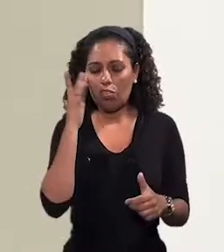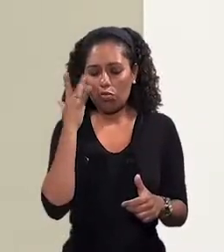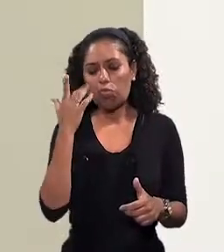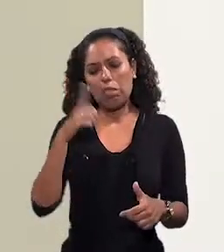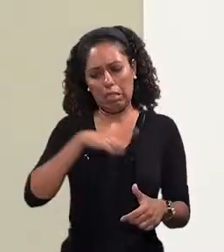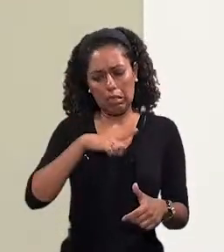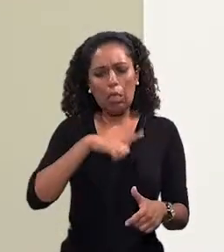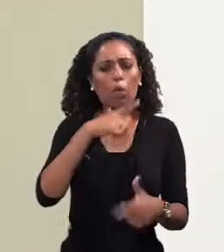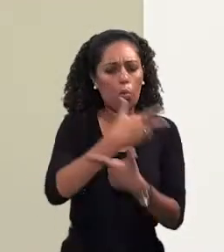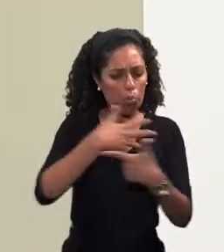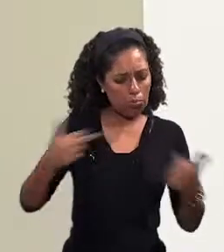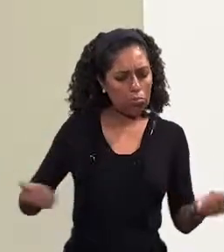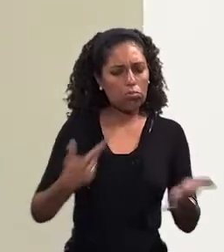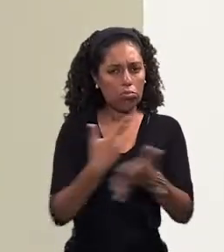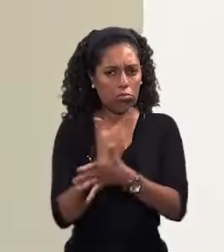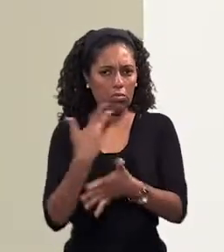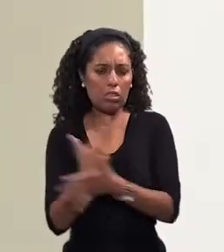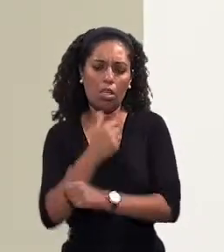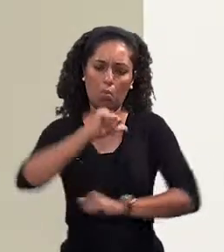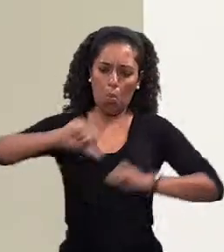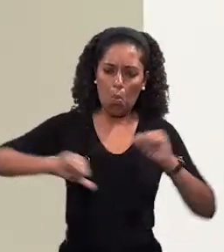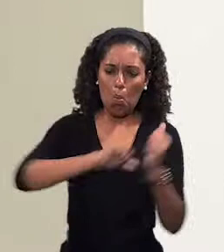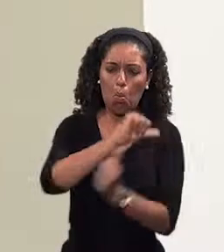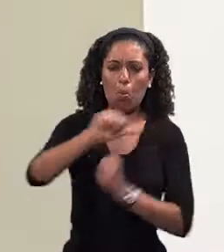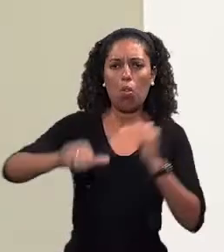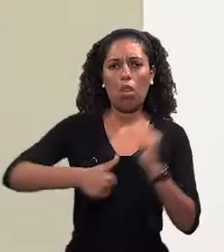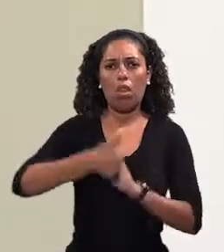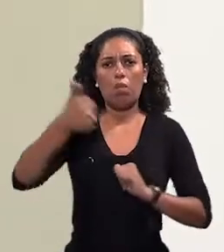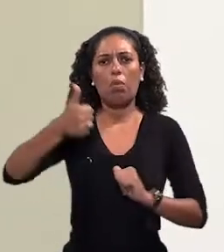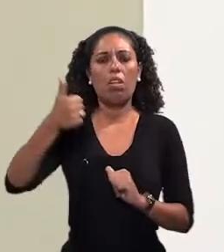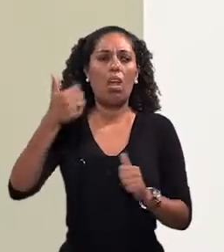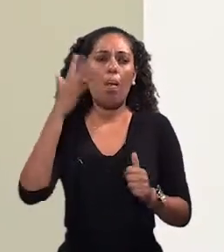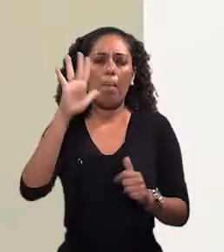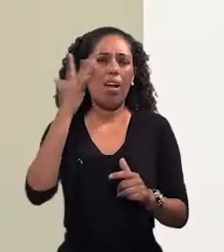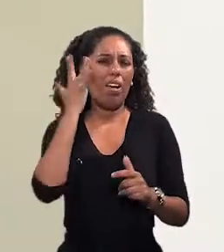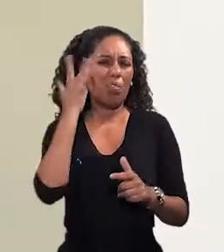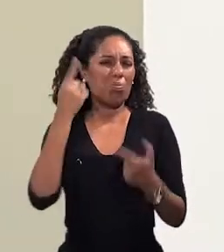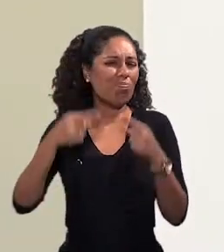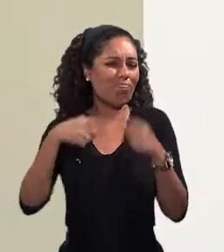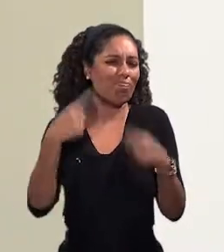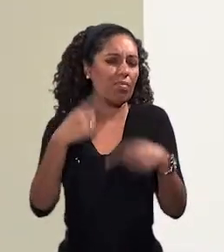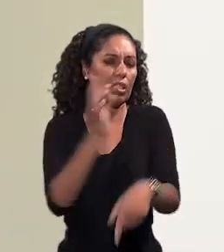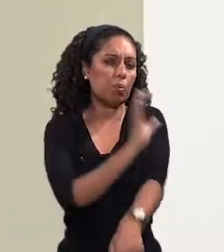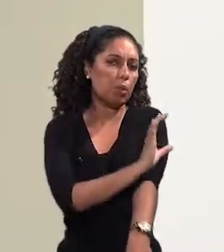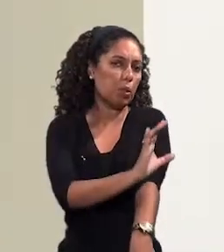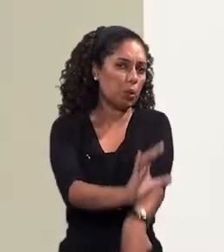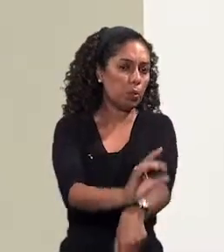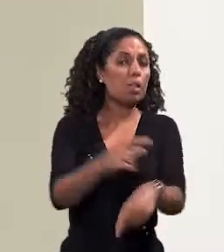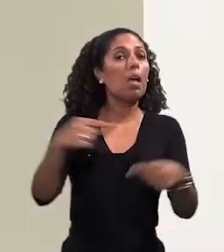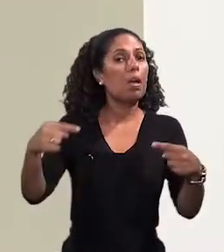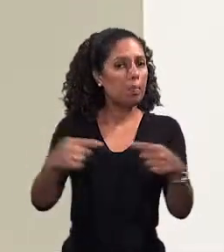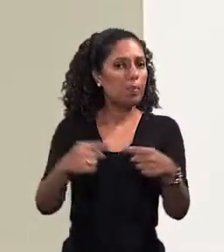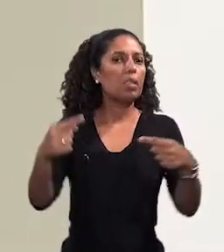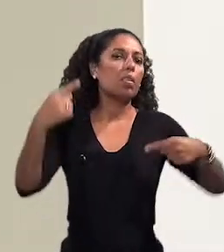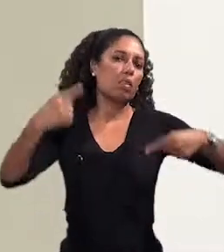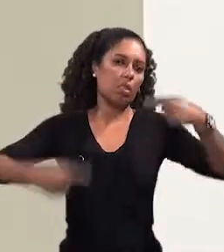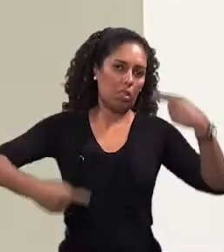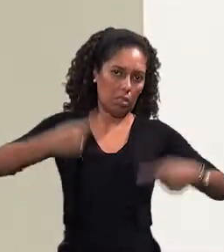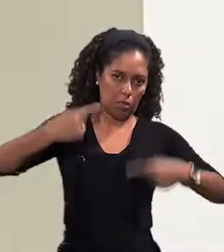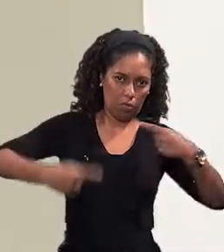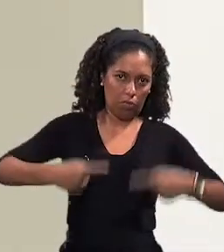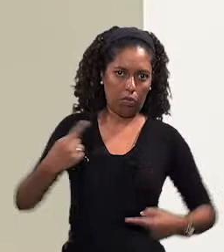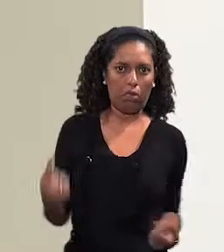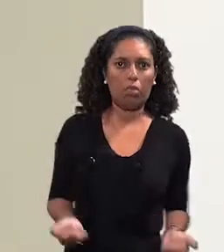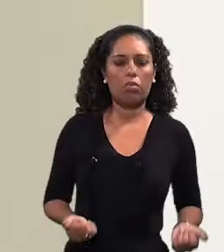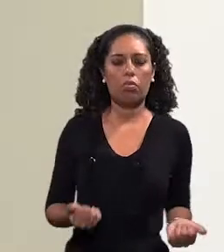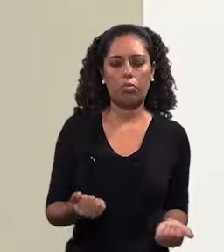brasileira. A gente tem pontos, obviamente, para serem melhorados, mas não é um impedimento cultural. Eu acredito que o impedimento é institucional. Tem um livro muito